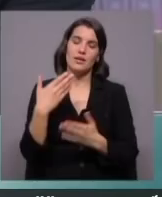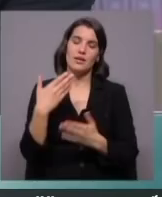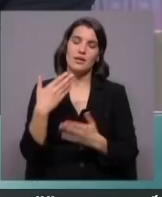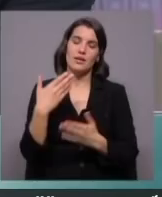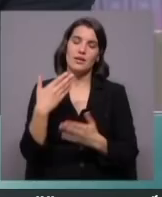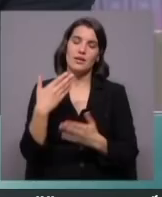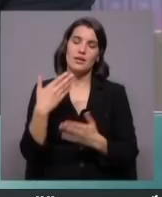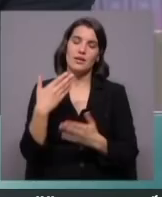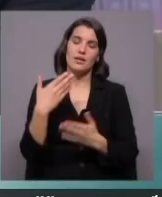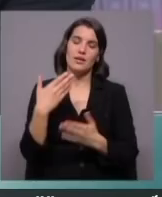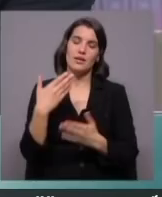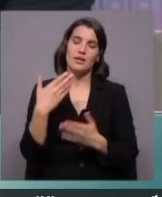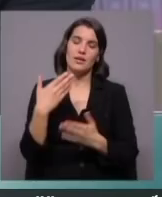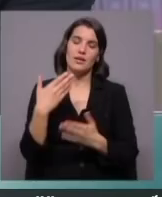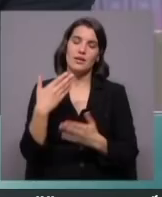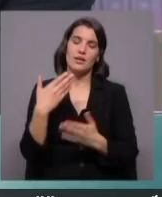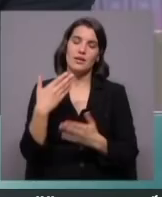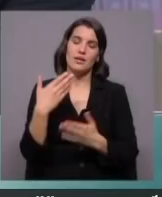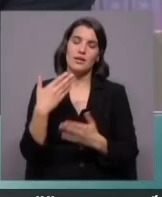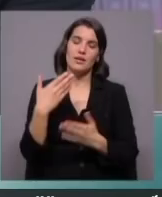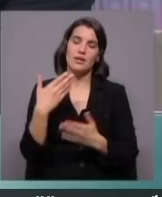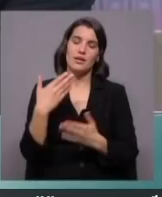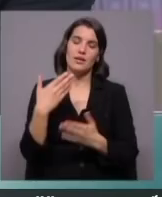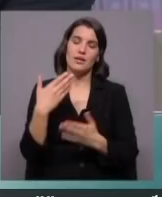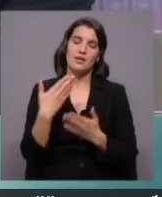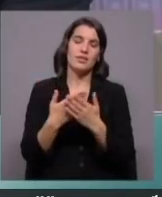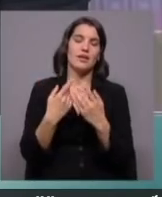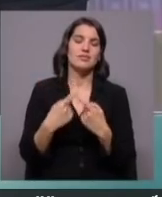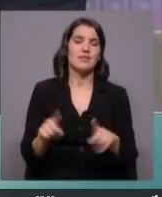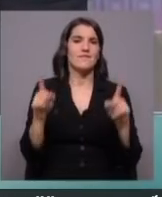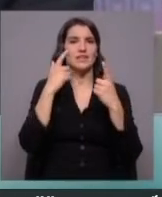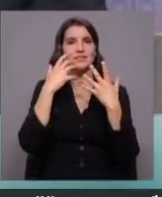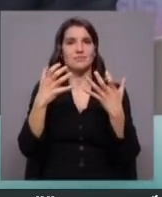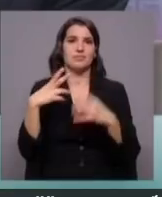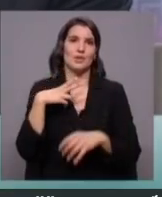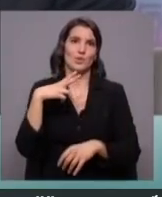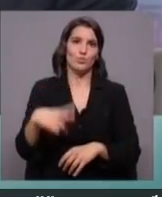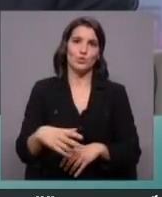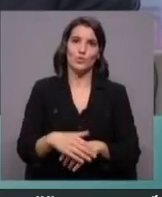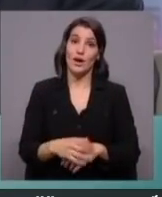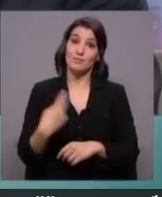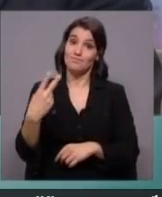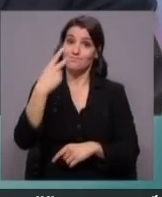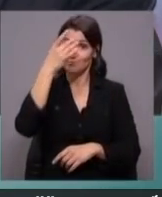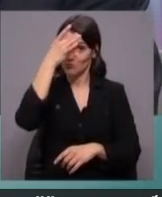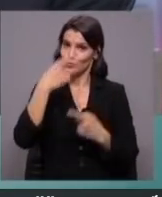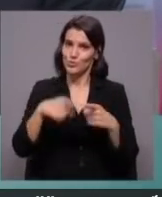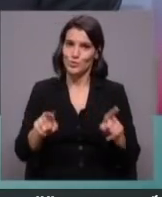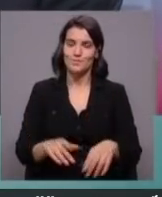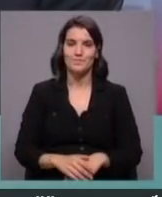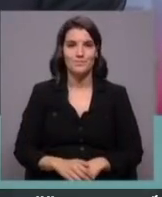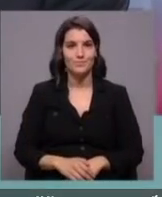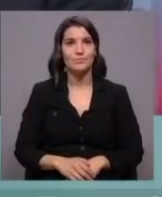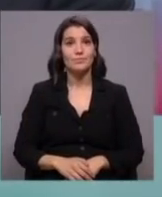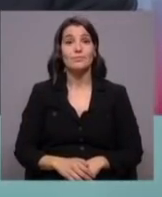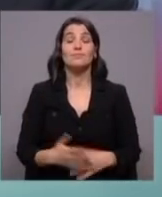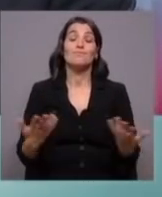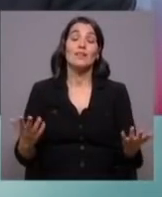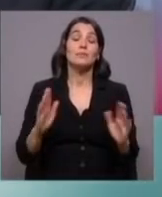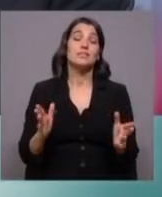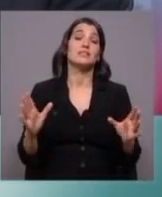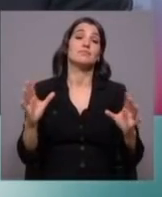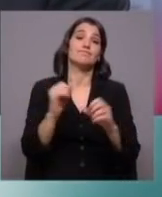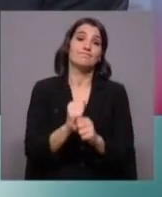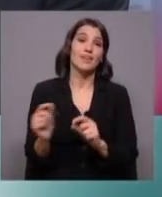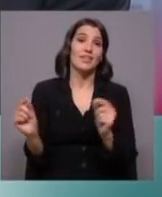pá, obrigado. Mano, não sei como é que vou... Pois é, agora vou ter que interromper isto. Olha, malta, foi aos debates. Um e outro defende. Catarina Martins e Rui Rio, nós temos de fechar. Aumentas a